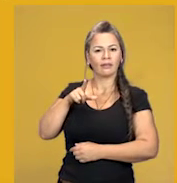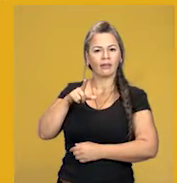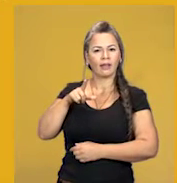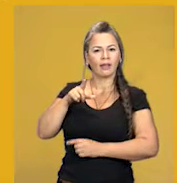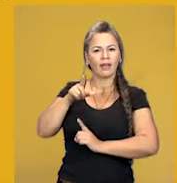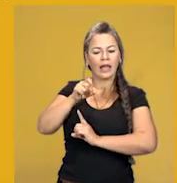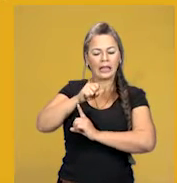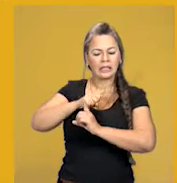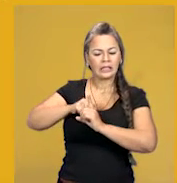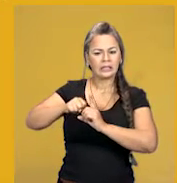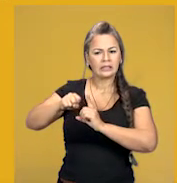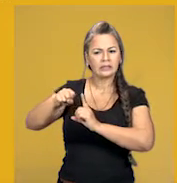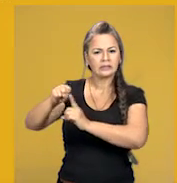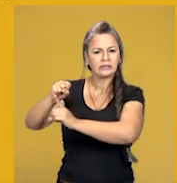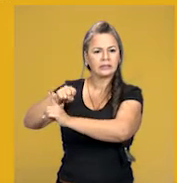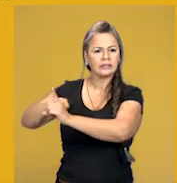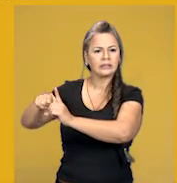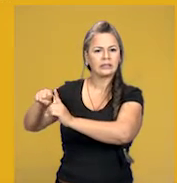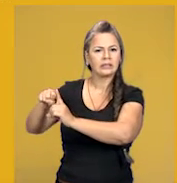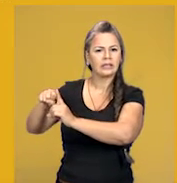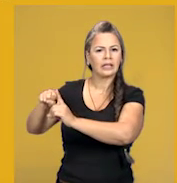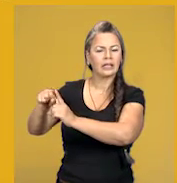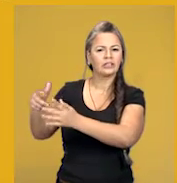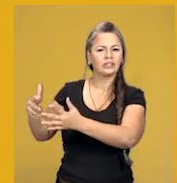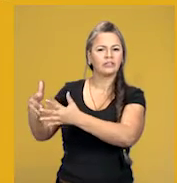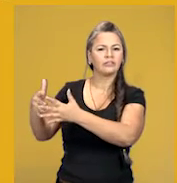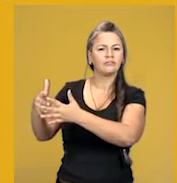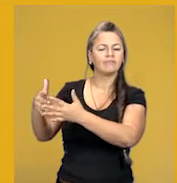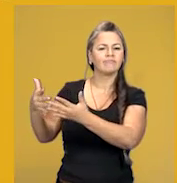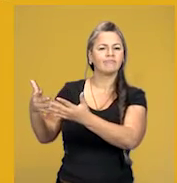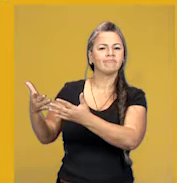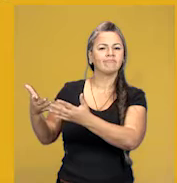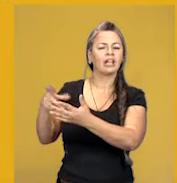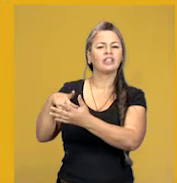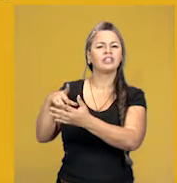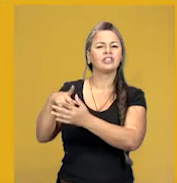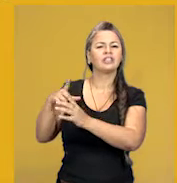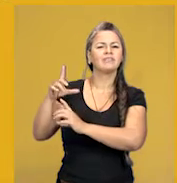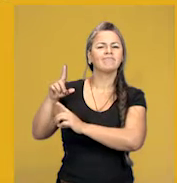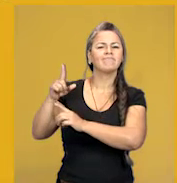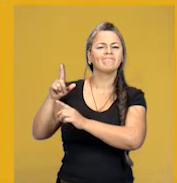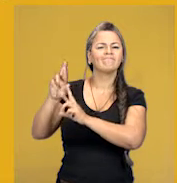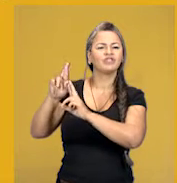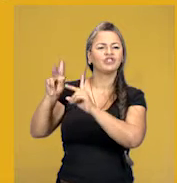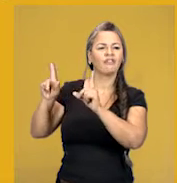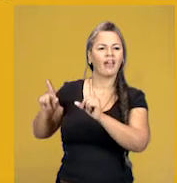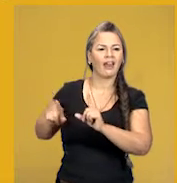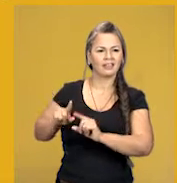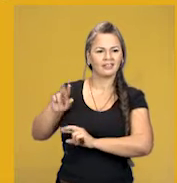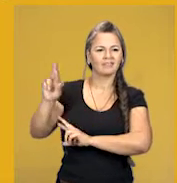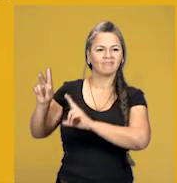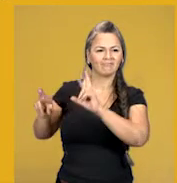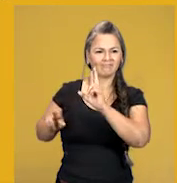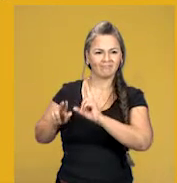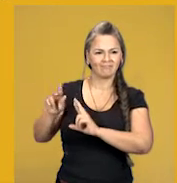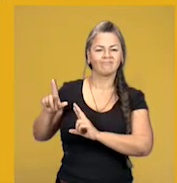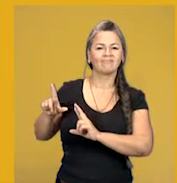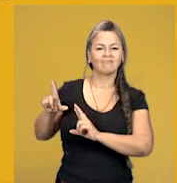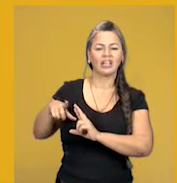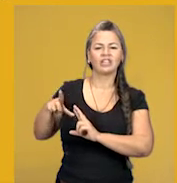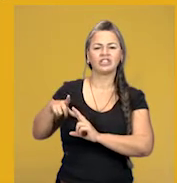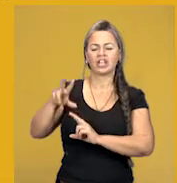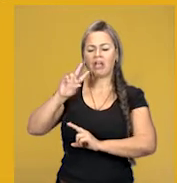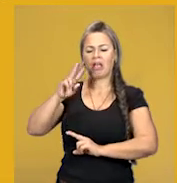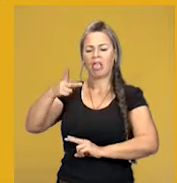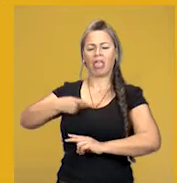o crescente individualismo das pessoas e a crescente interdependência entre elas. Para que a população acelerasse e os